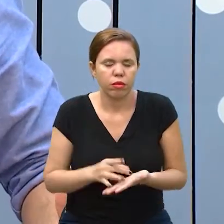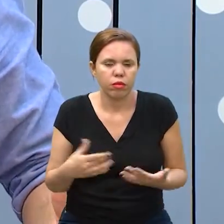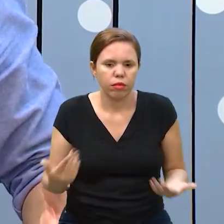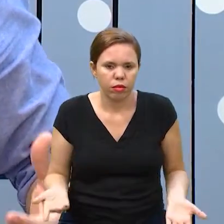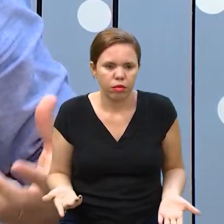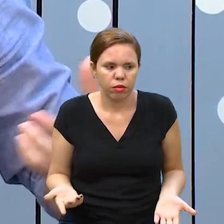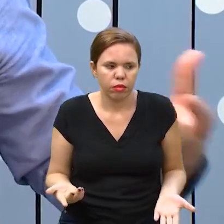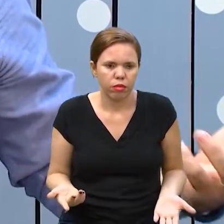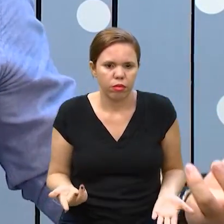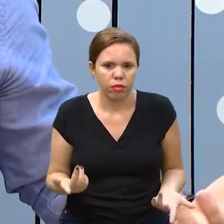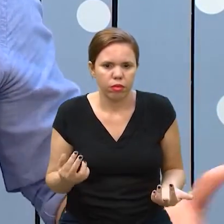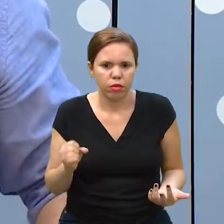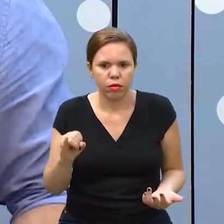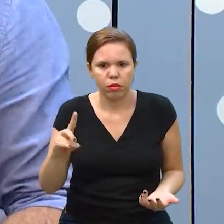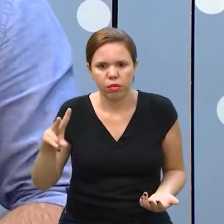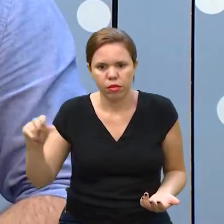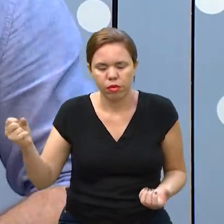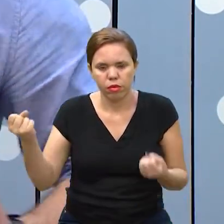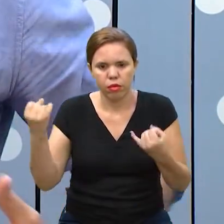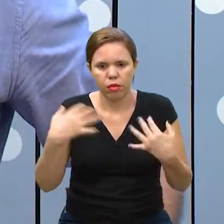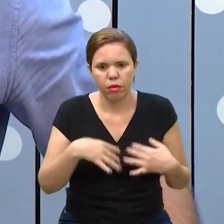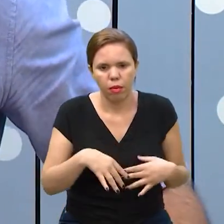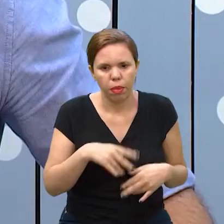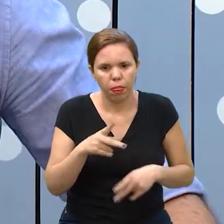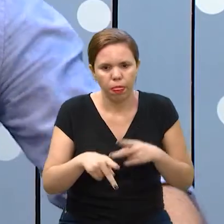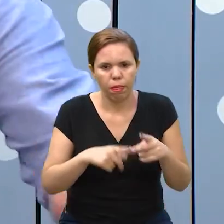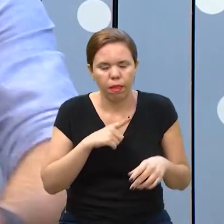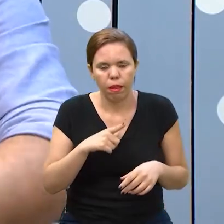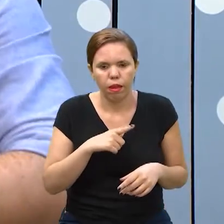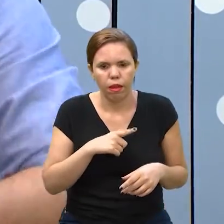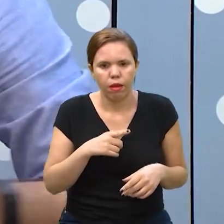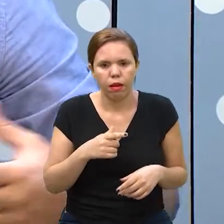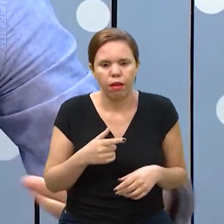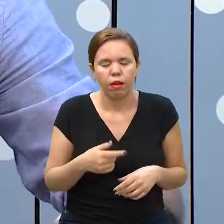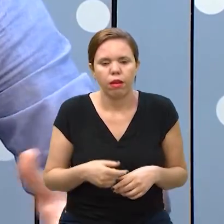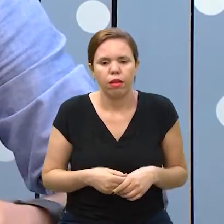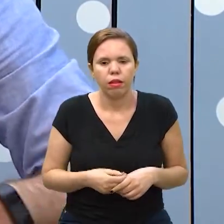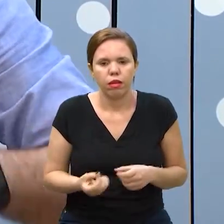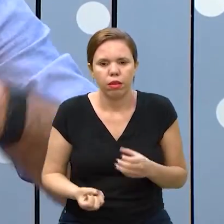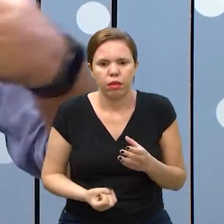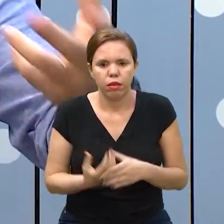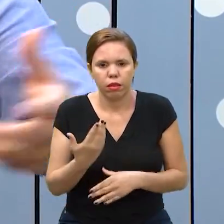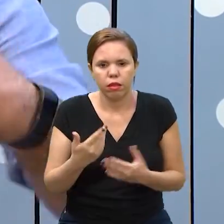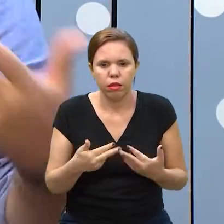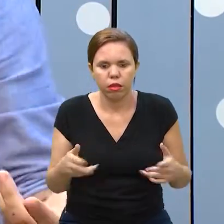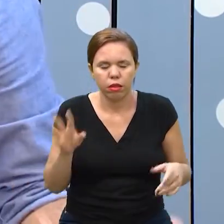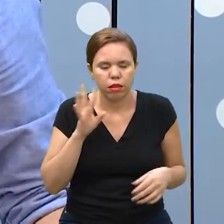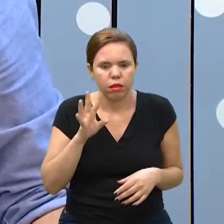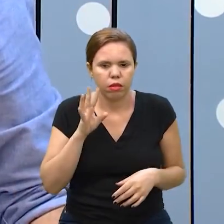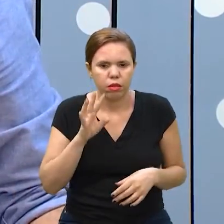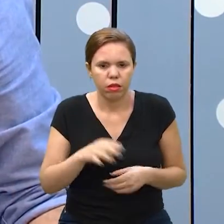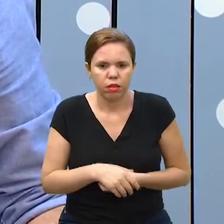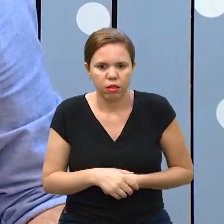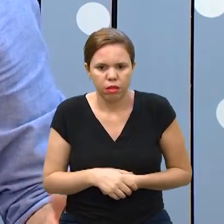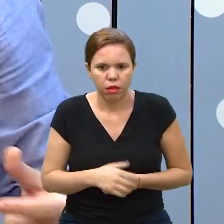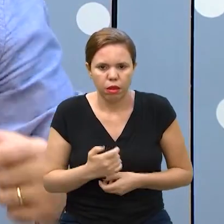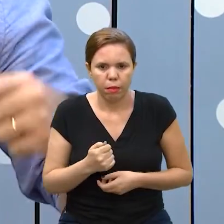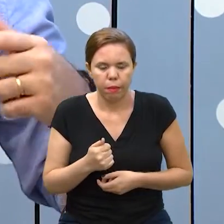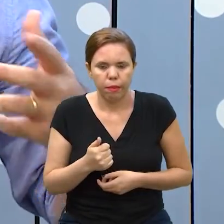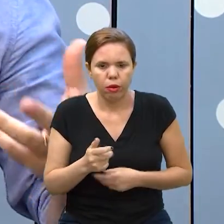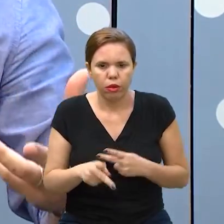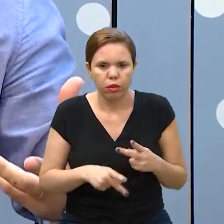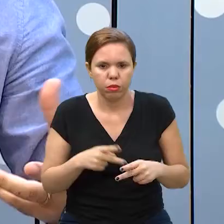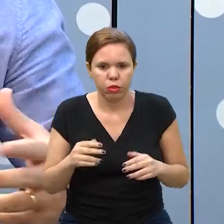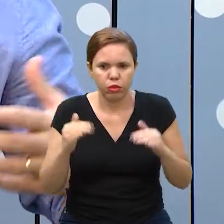sua realidade. Porque como a Silvia comentou, tem muita gente lá embaixo, pequenininha, criando, fazendo muitas coisas legais até, mas